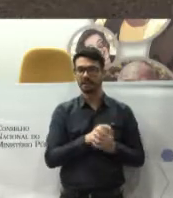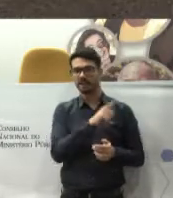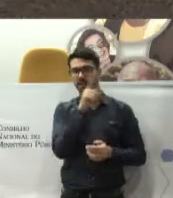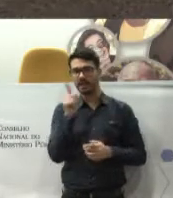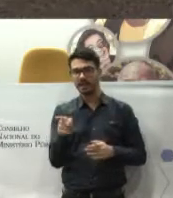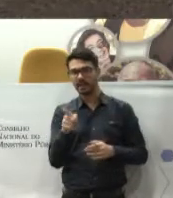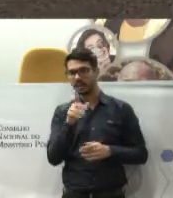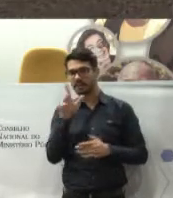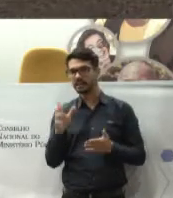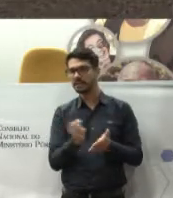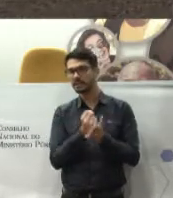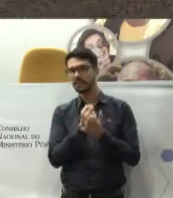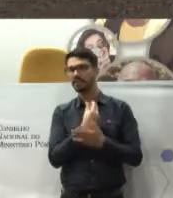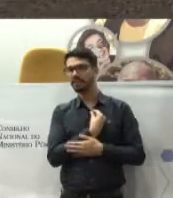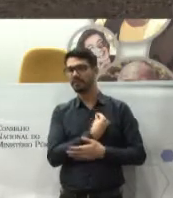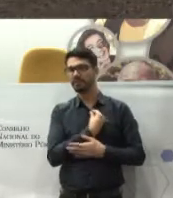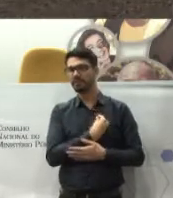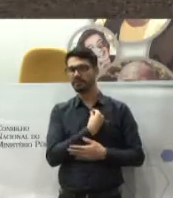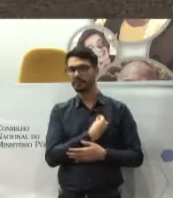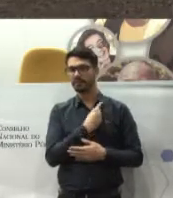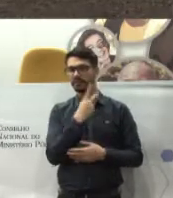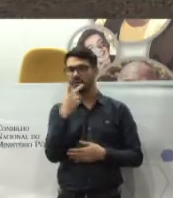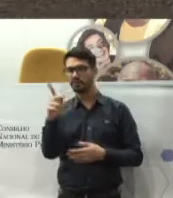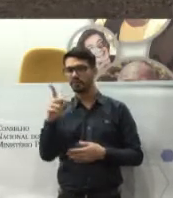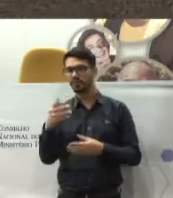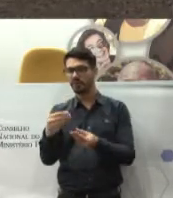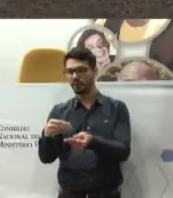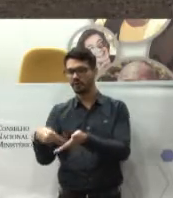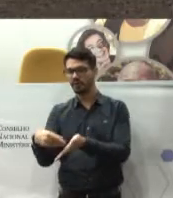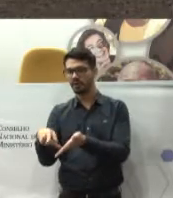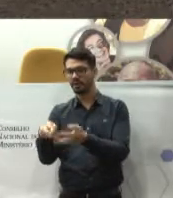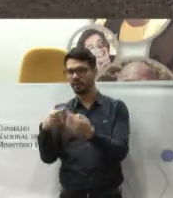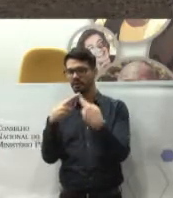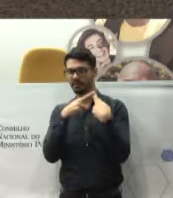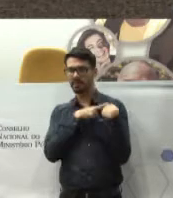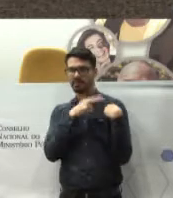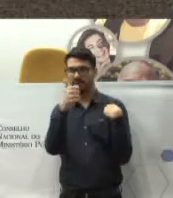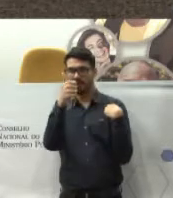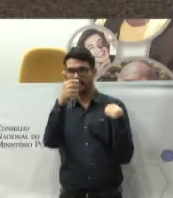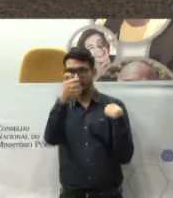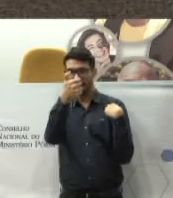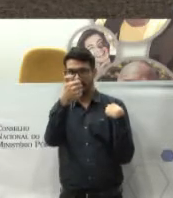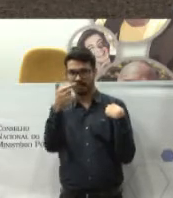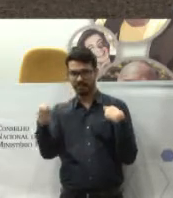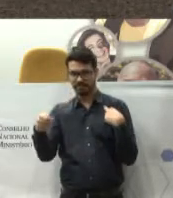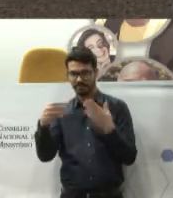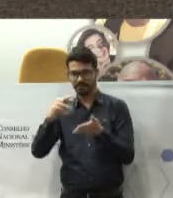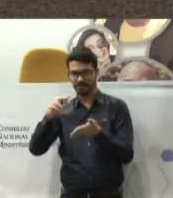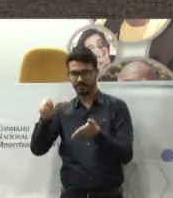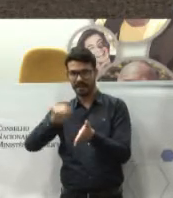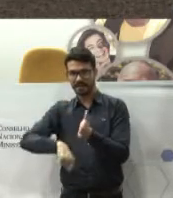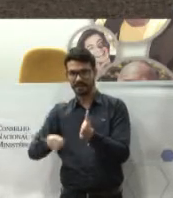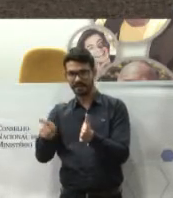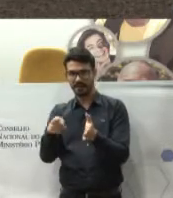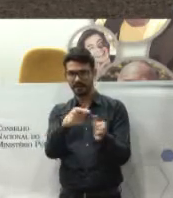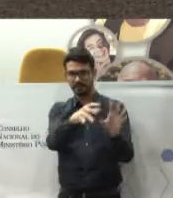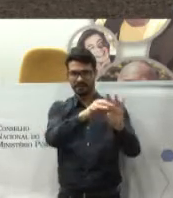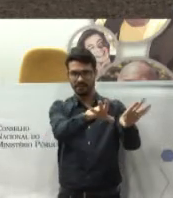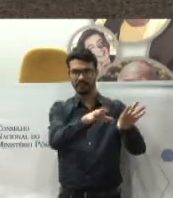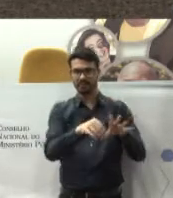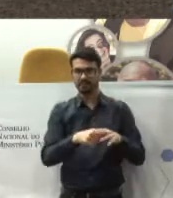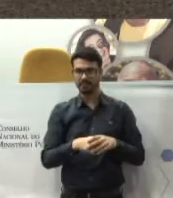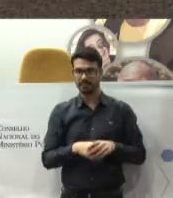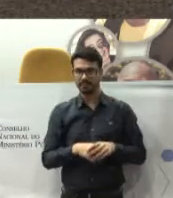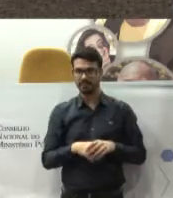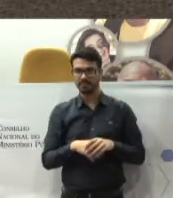necessário para salvar uma vida. Basta a sua caneta. A caneta. E hoje em dia é